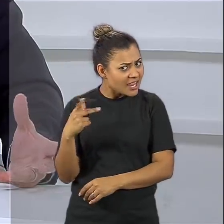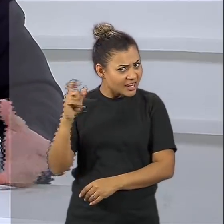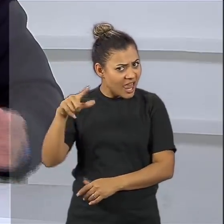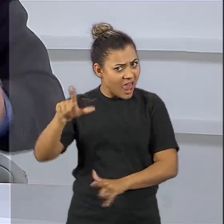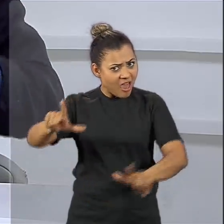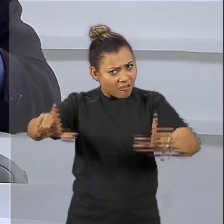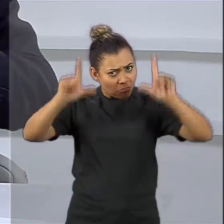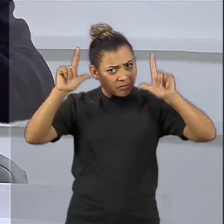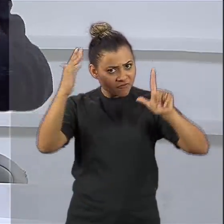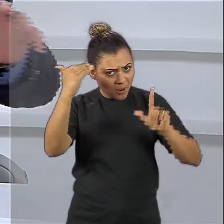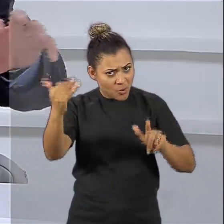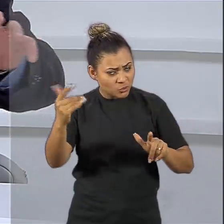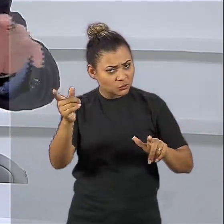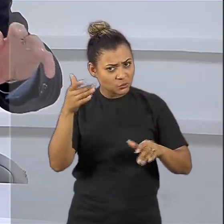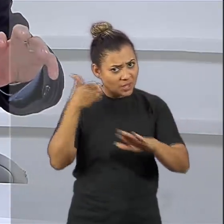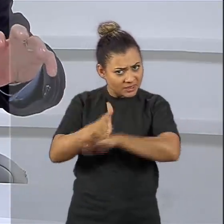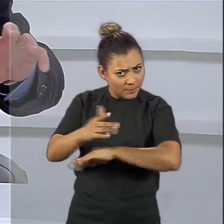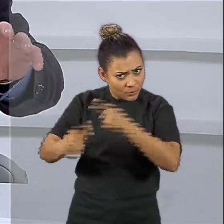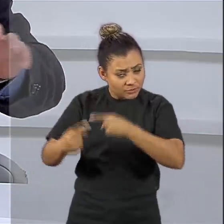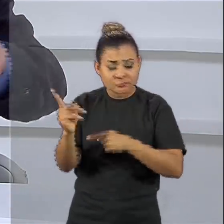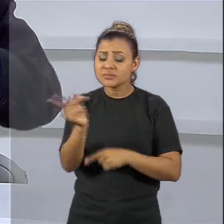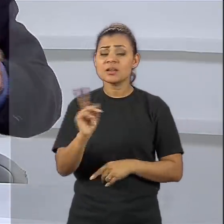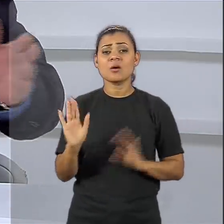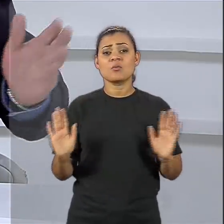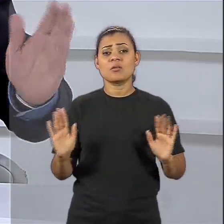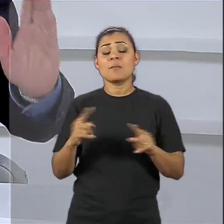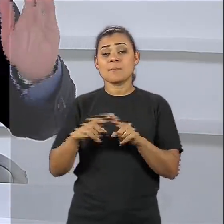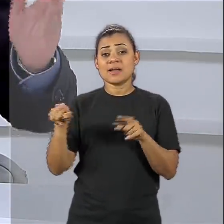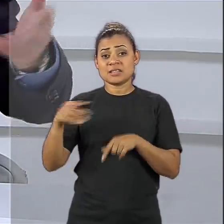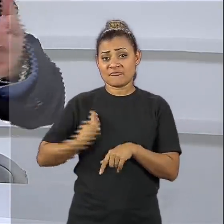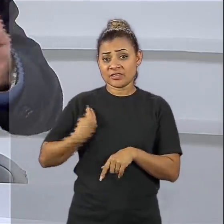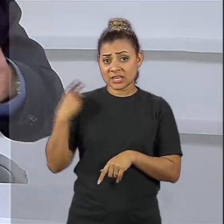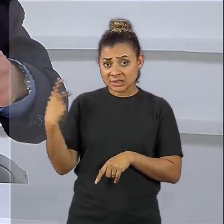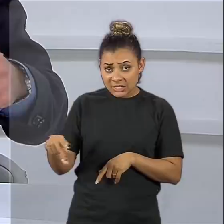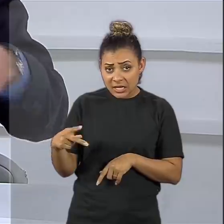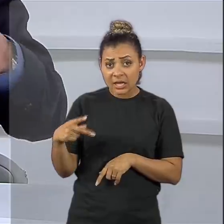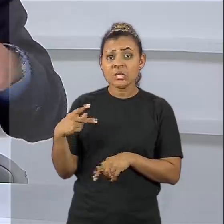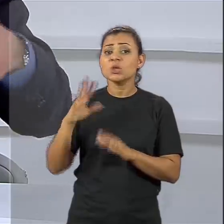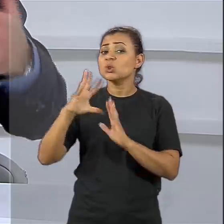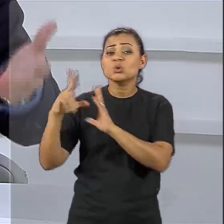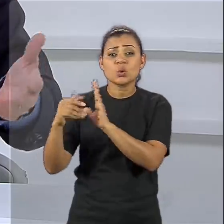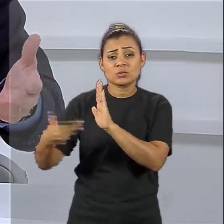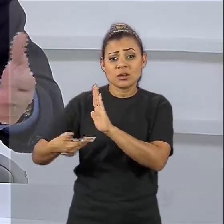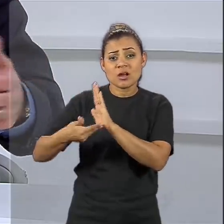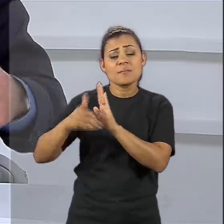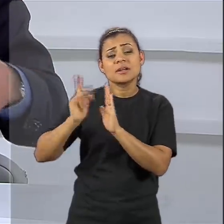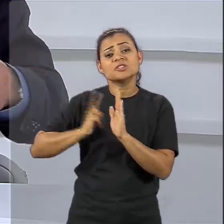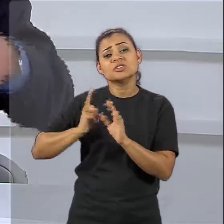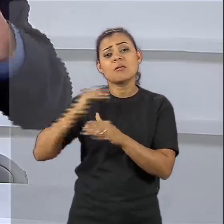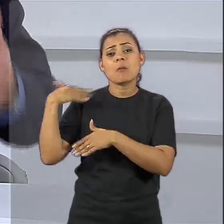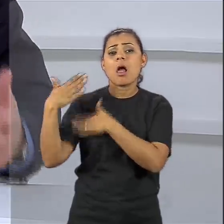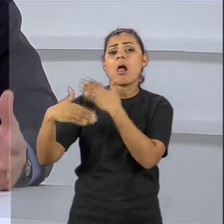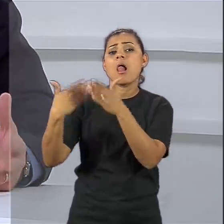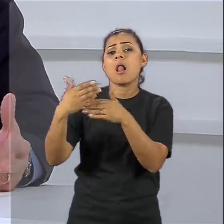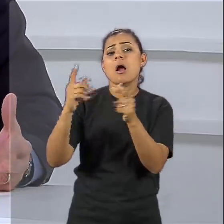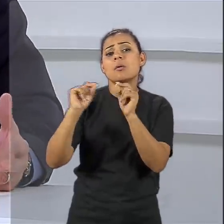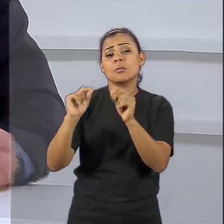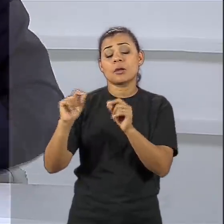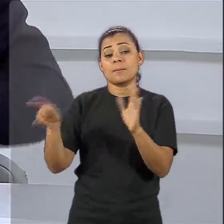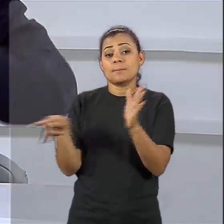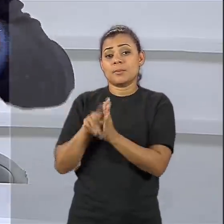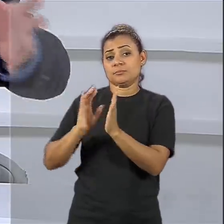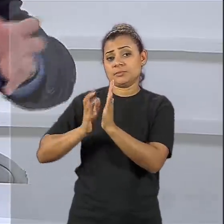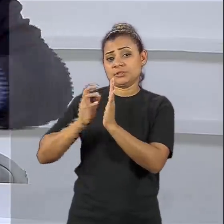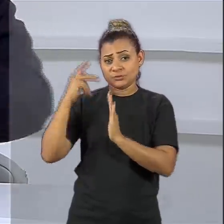outsider, mas ele é um político que, por exemplo, na sua trajetória na Câmara, sempre correu ao largo daquilo que eram as principais tendências, inclusive do seu próprio